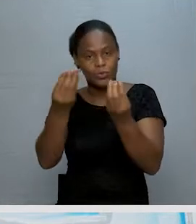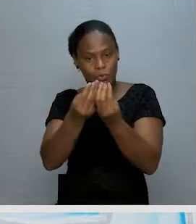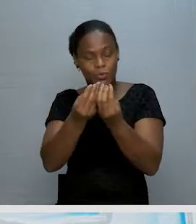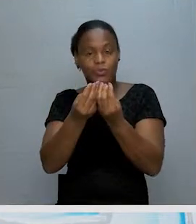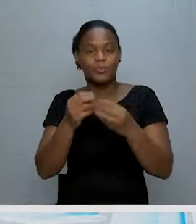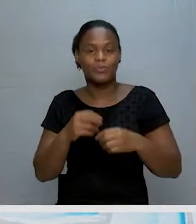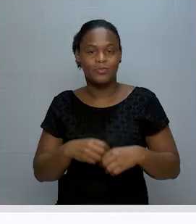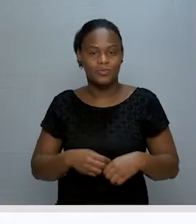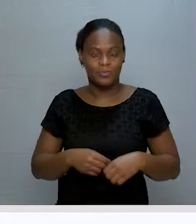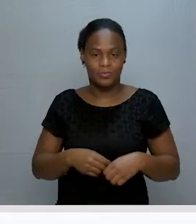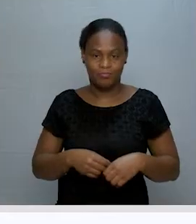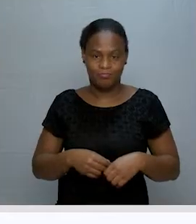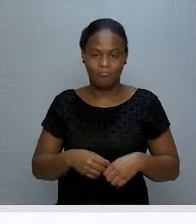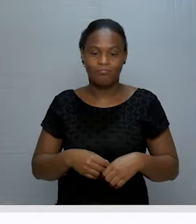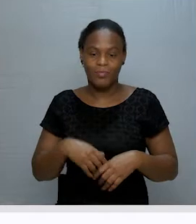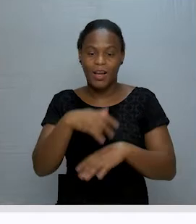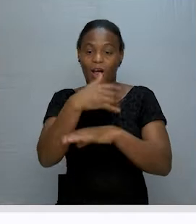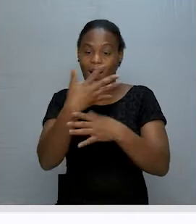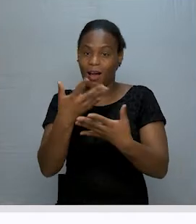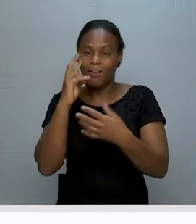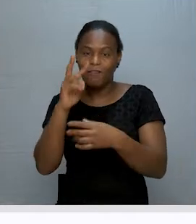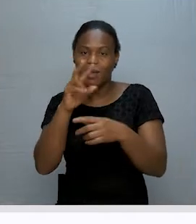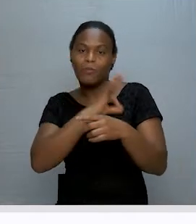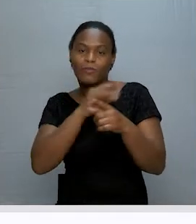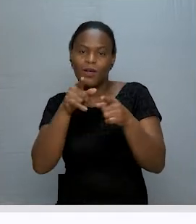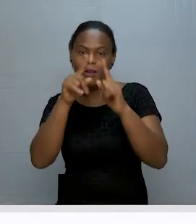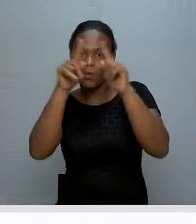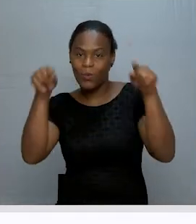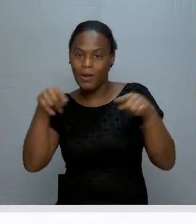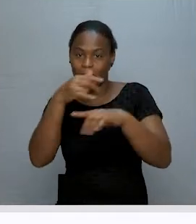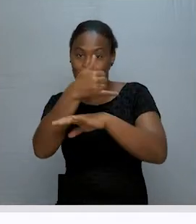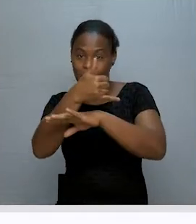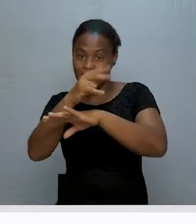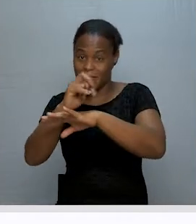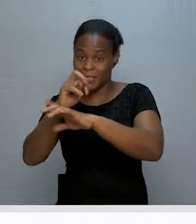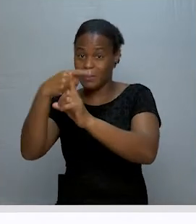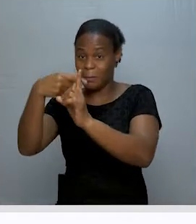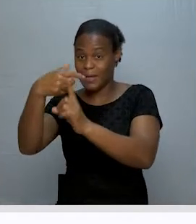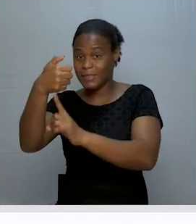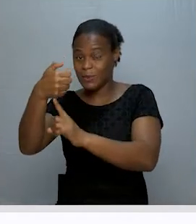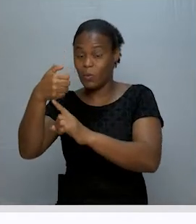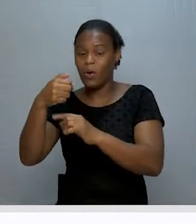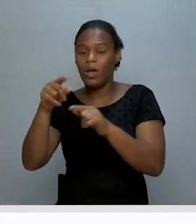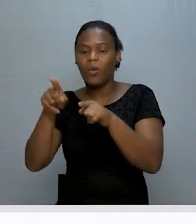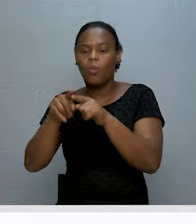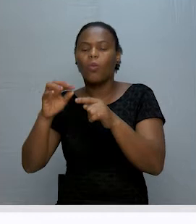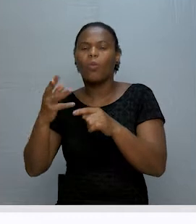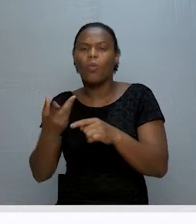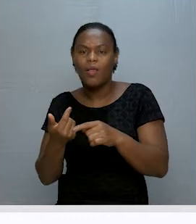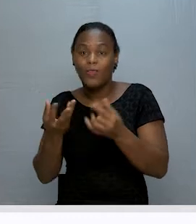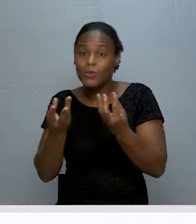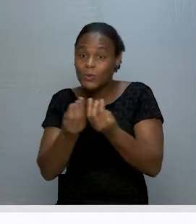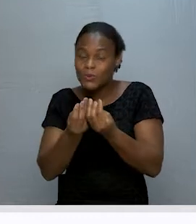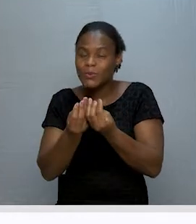dos numeradores. 23 mais 5 igual a, vamos